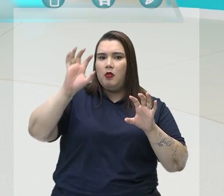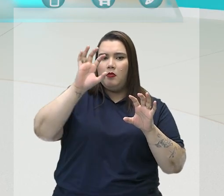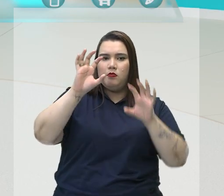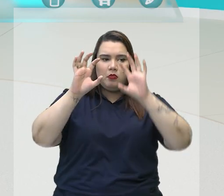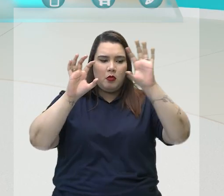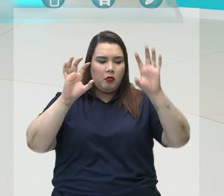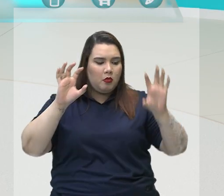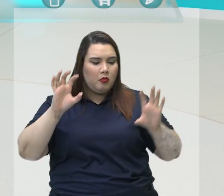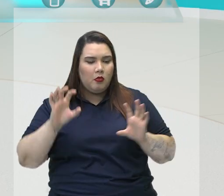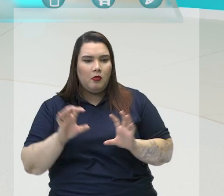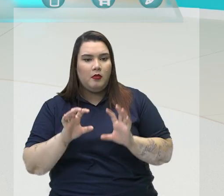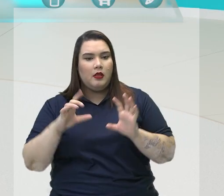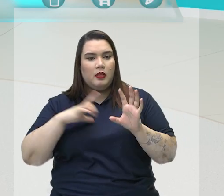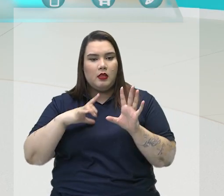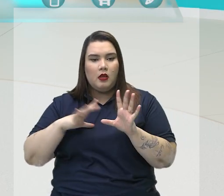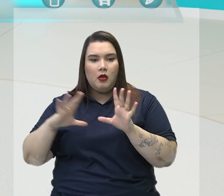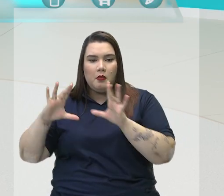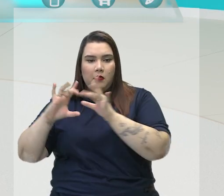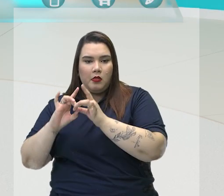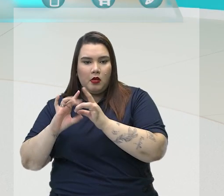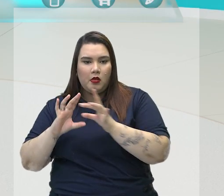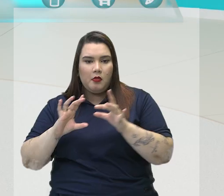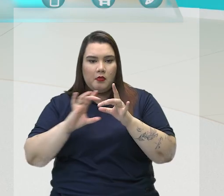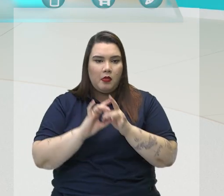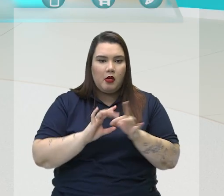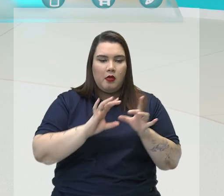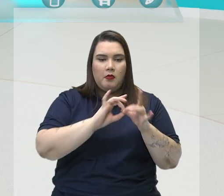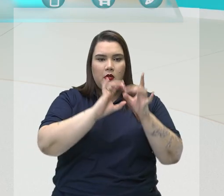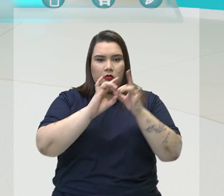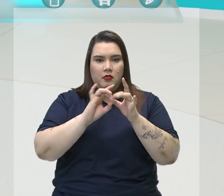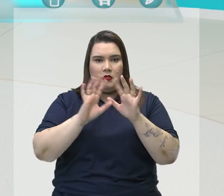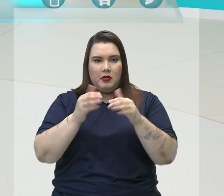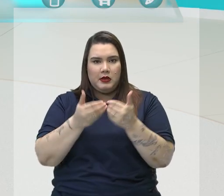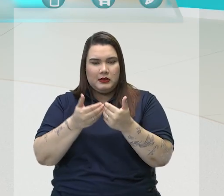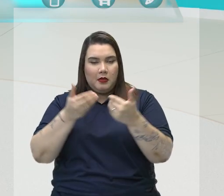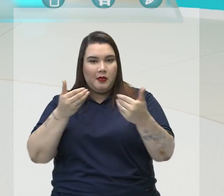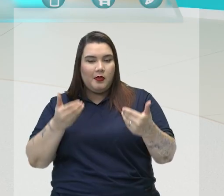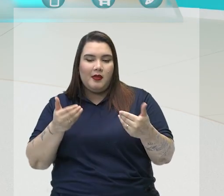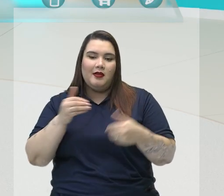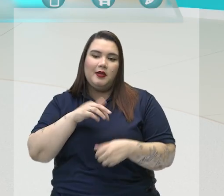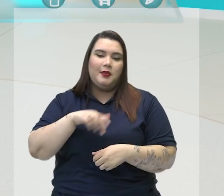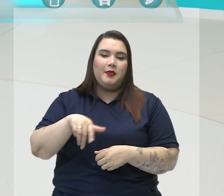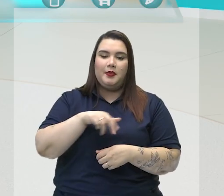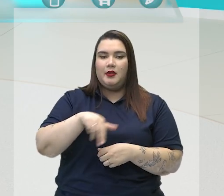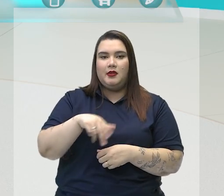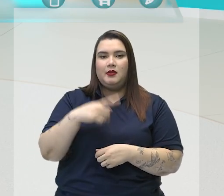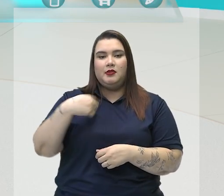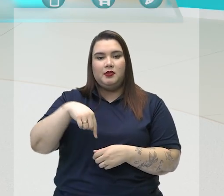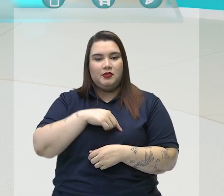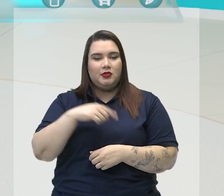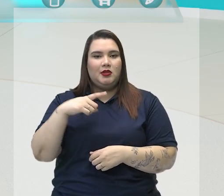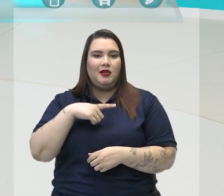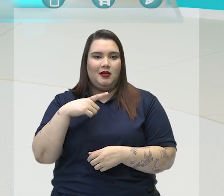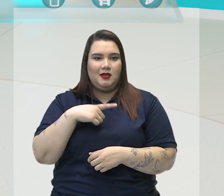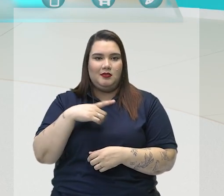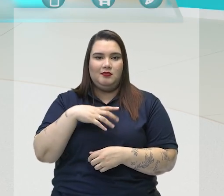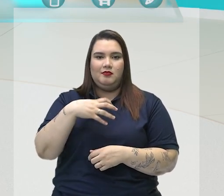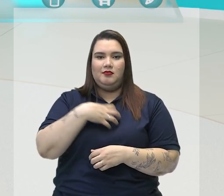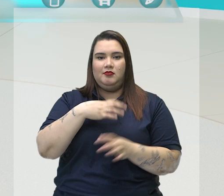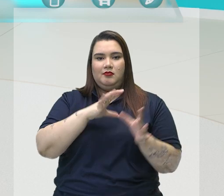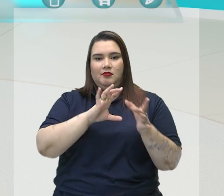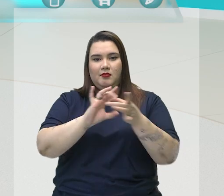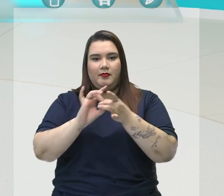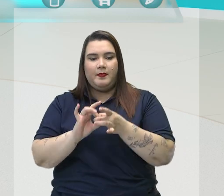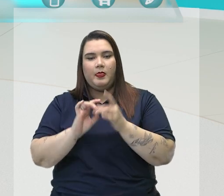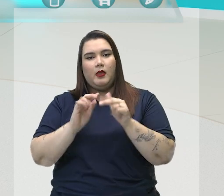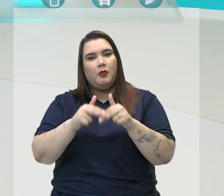uma conexão. Não somos separados do universo, nós estamos interligados. Por isso,